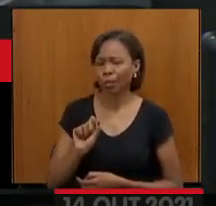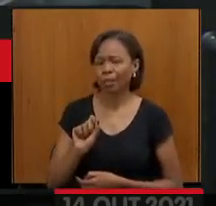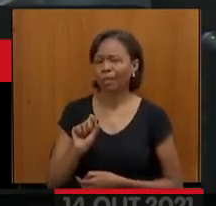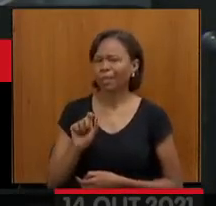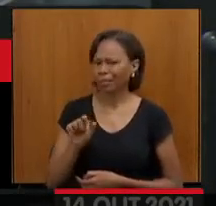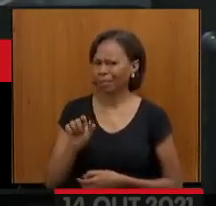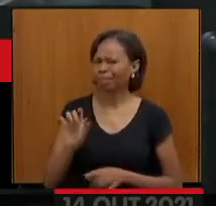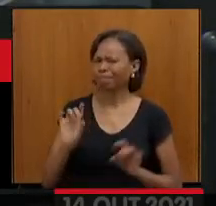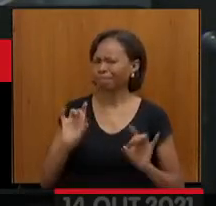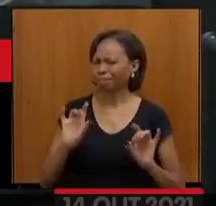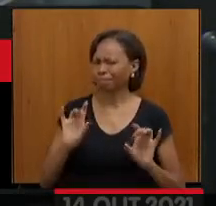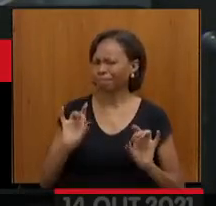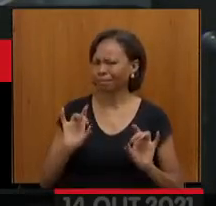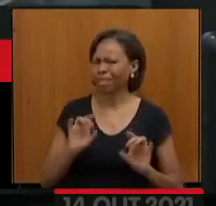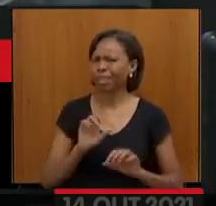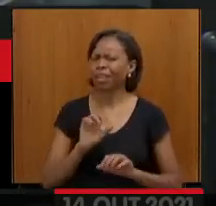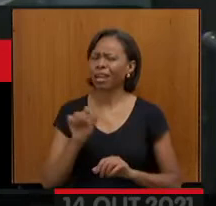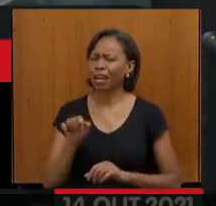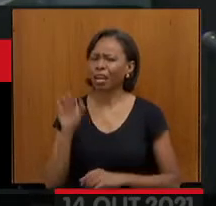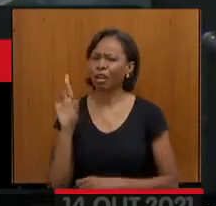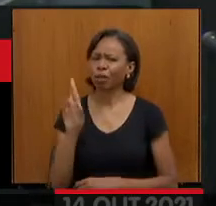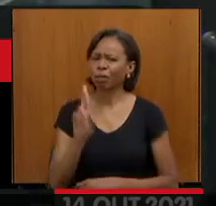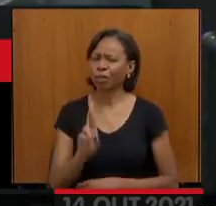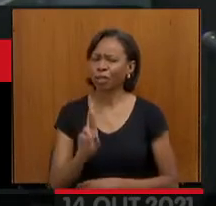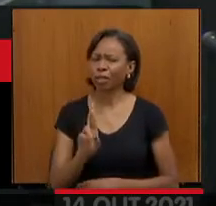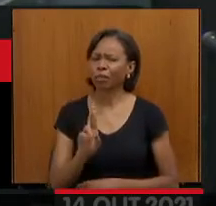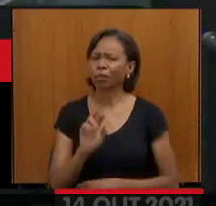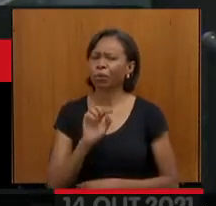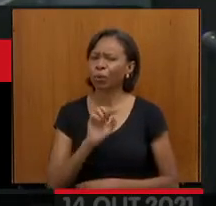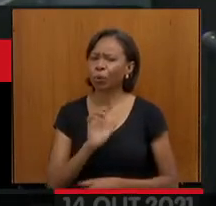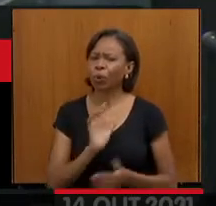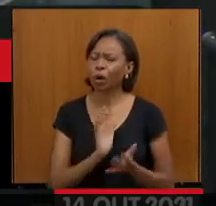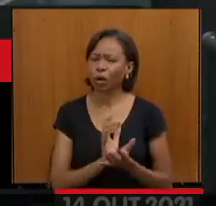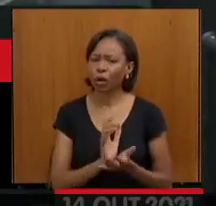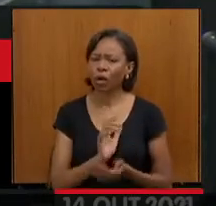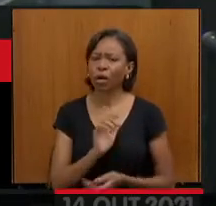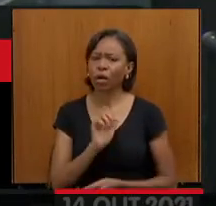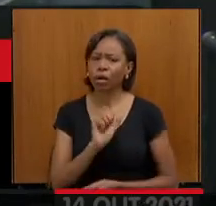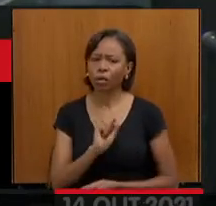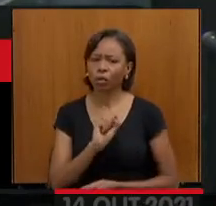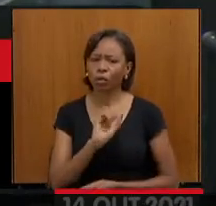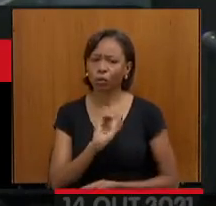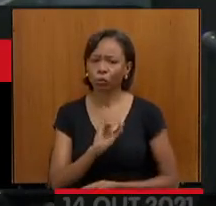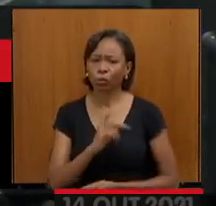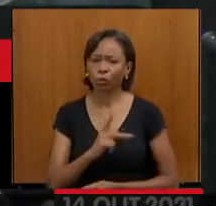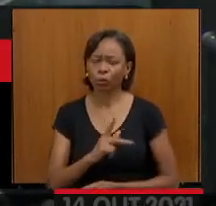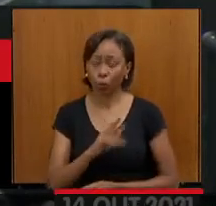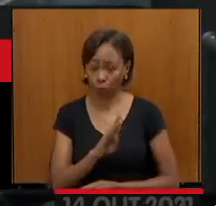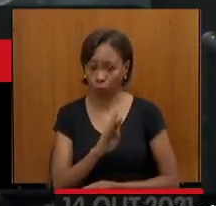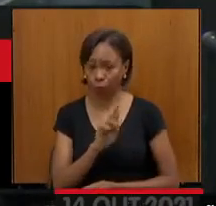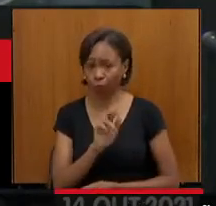galhardia a SOBRASP no estado de Minas Gerais. Mara, que é da Santa Casa aqui de Belo